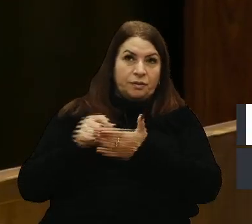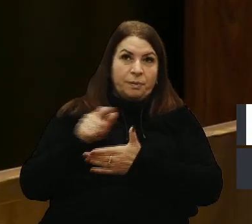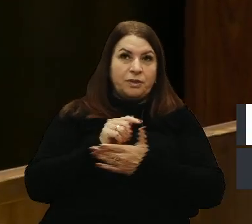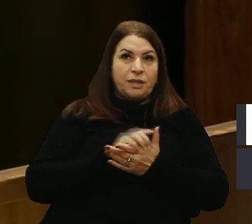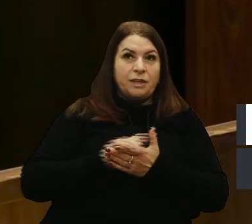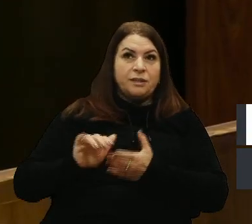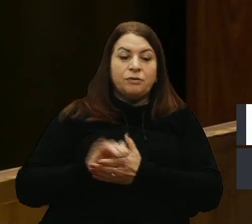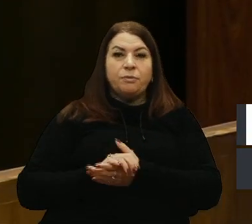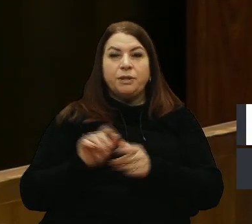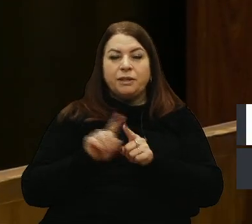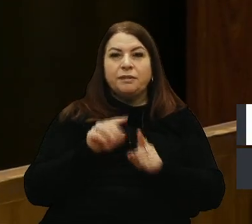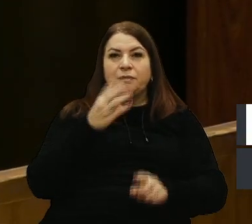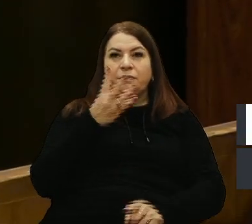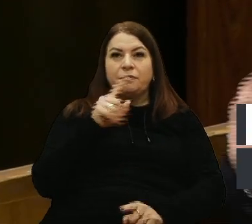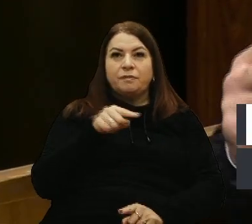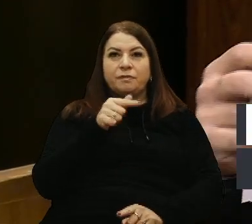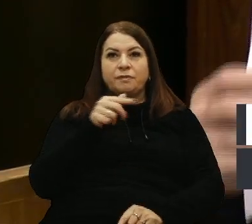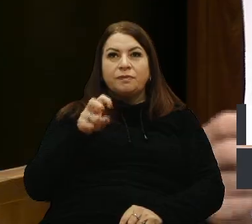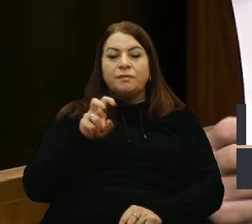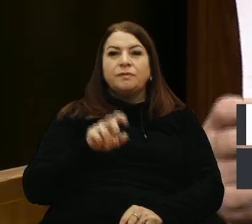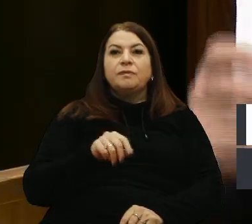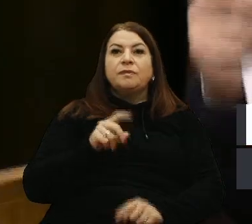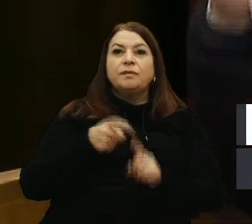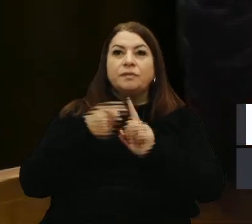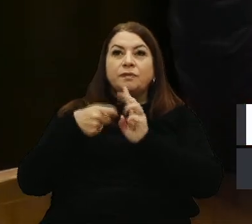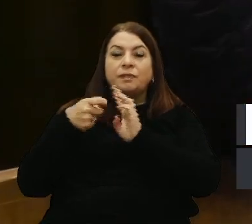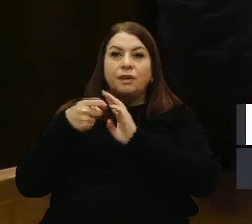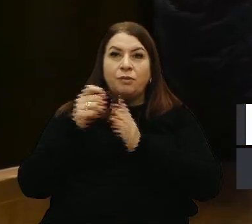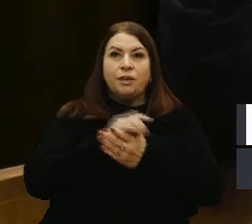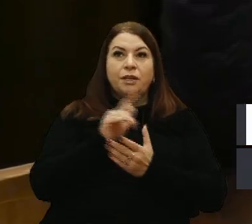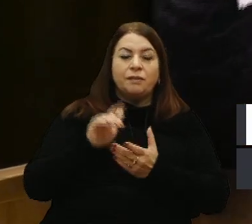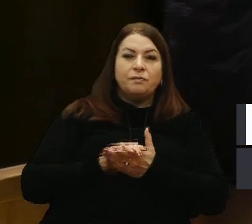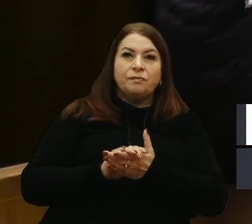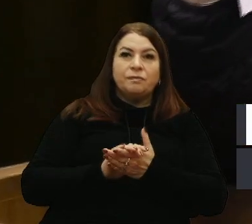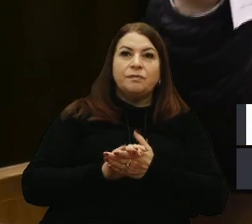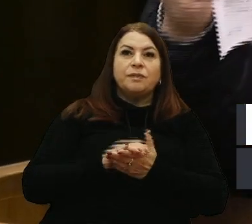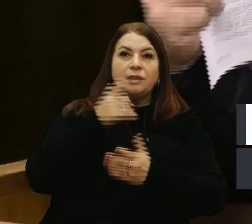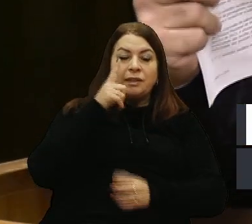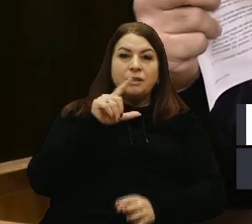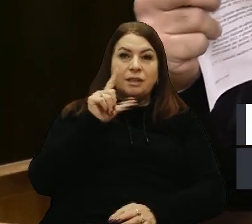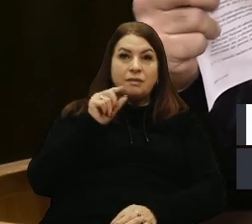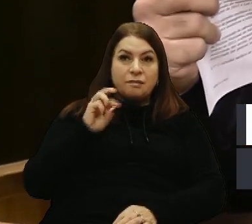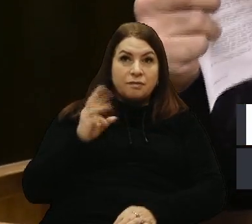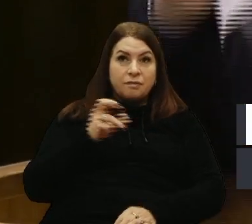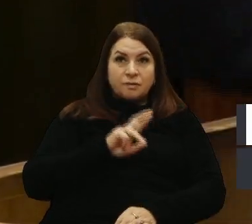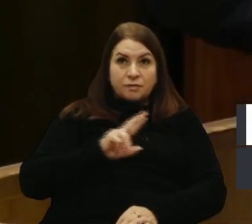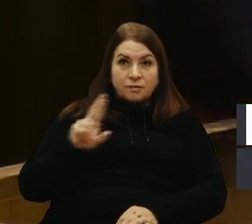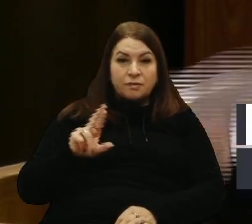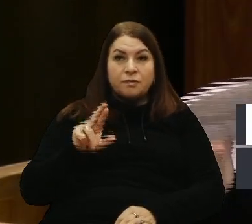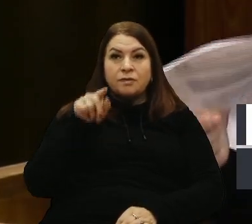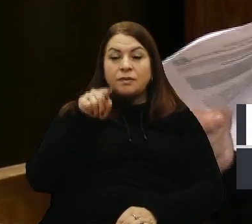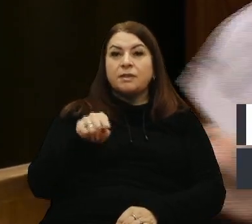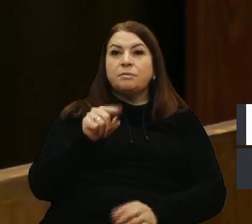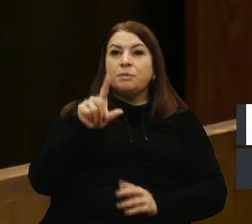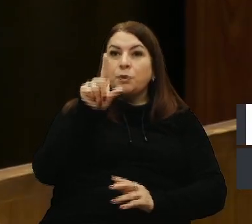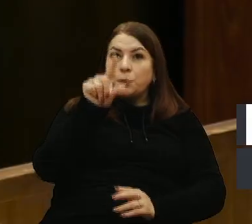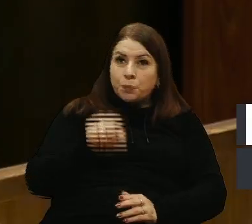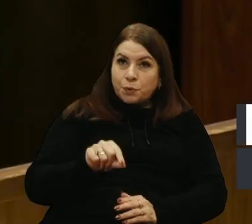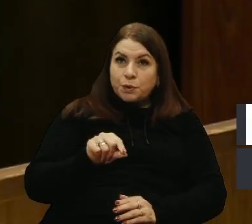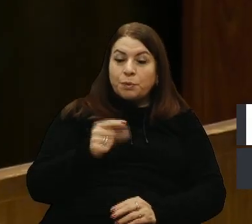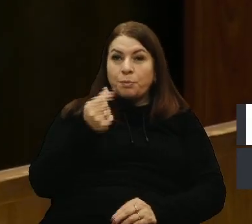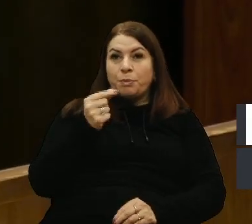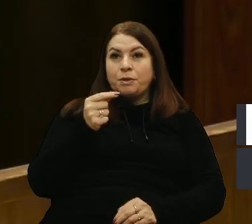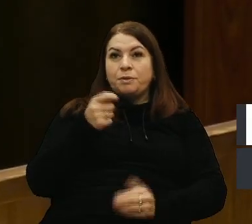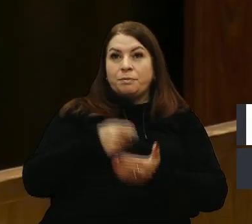a R$ 4,75. Meses depois, ela ganha 10 milhões de reais para reduzir o preço